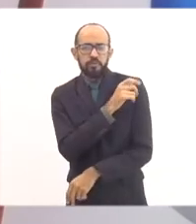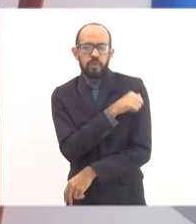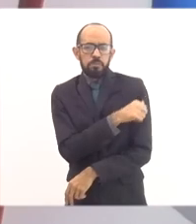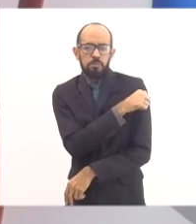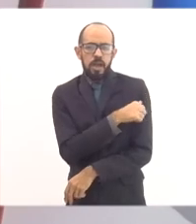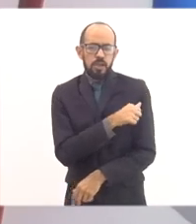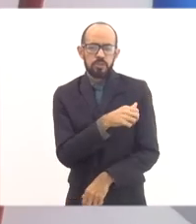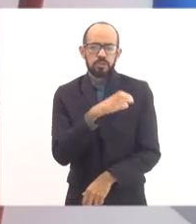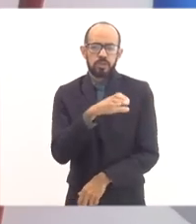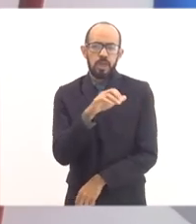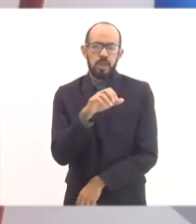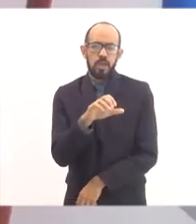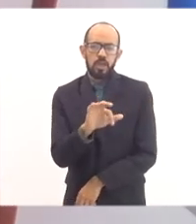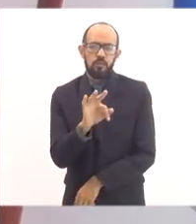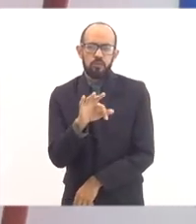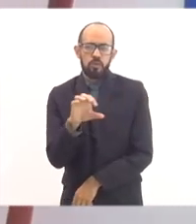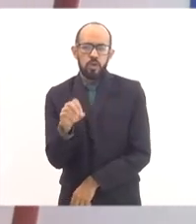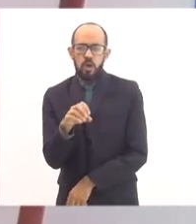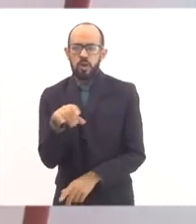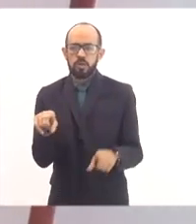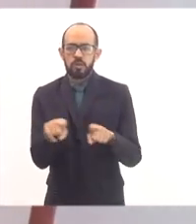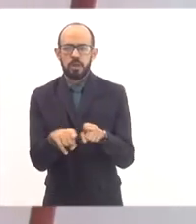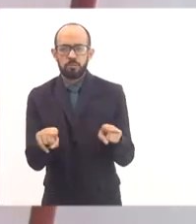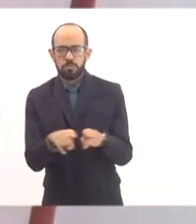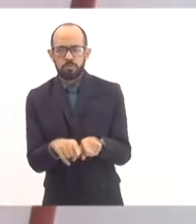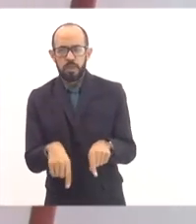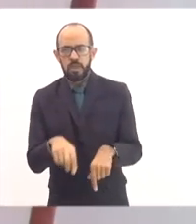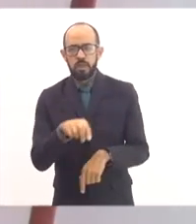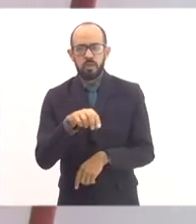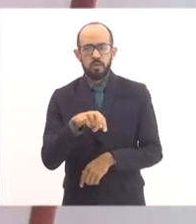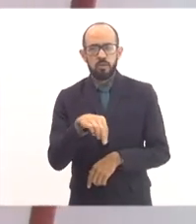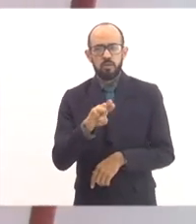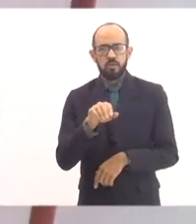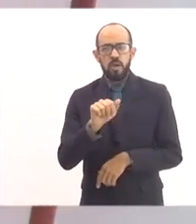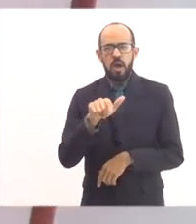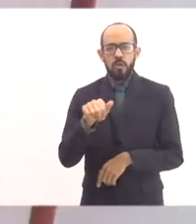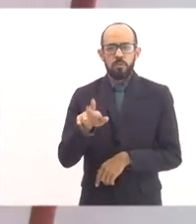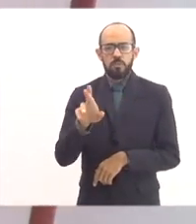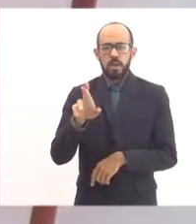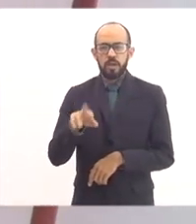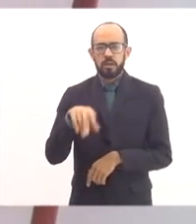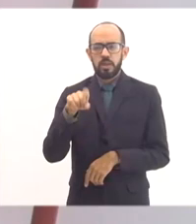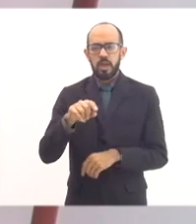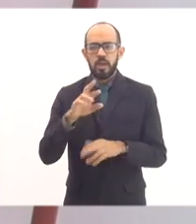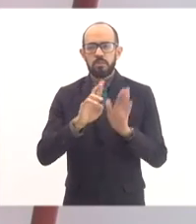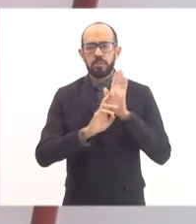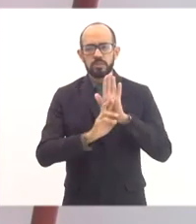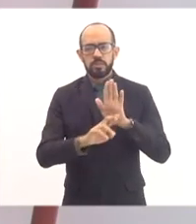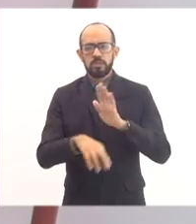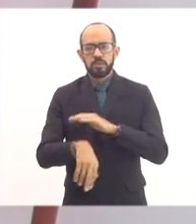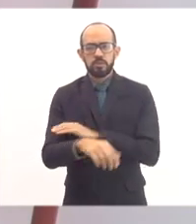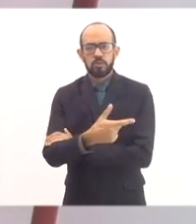CFO, e também o Valber aqui representando o Shoai